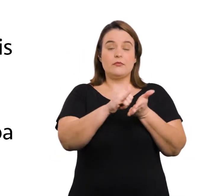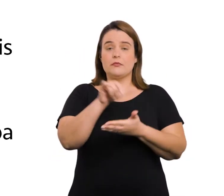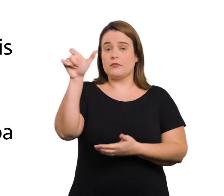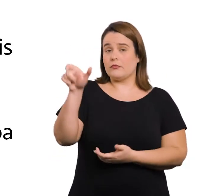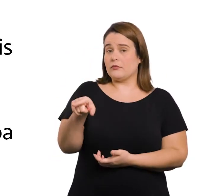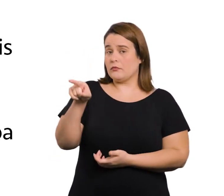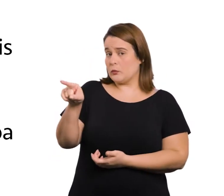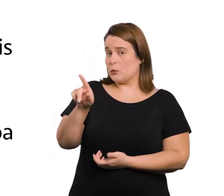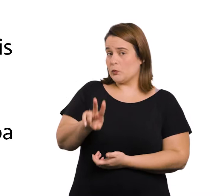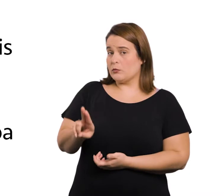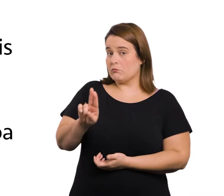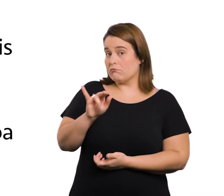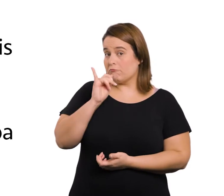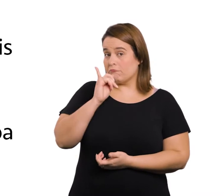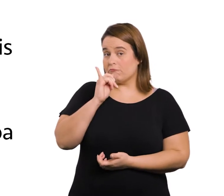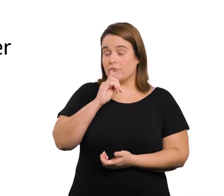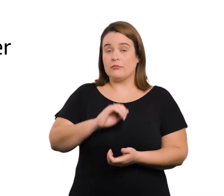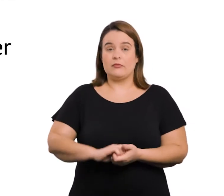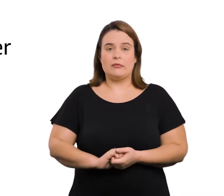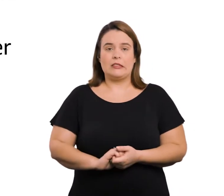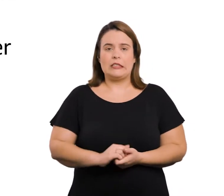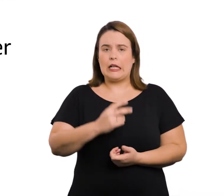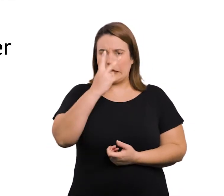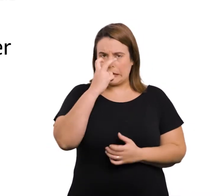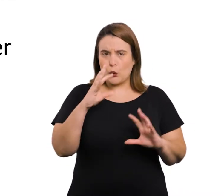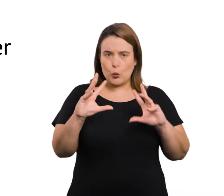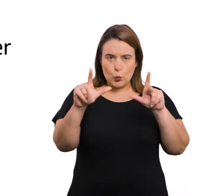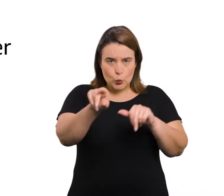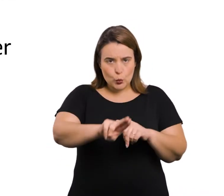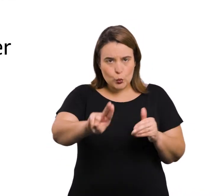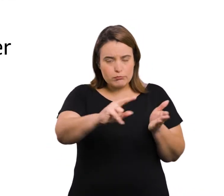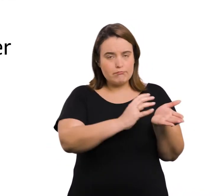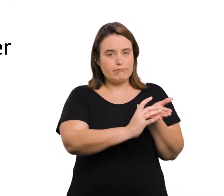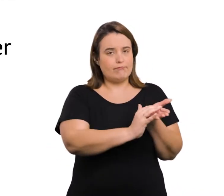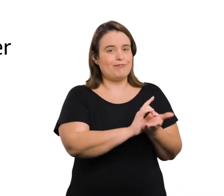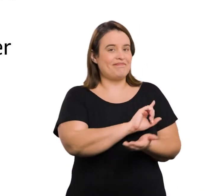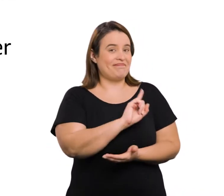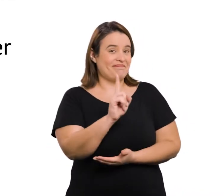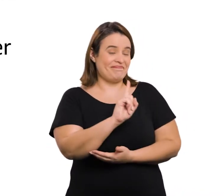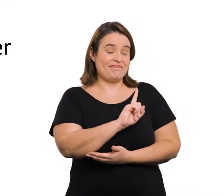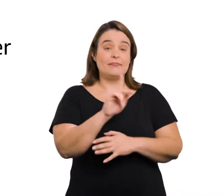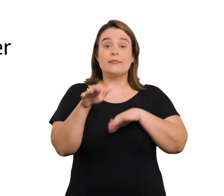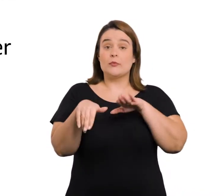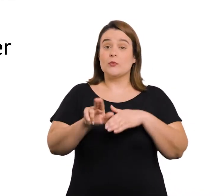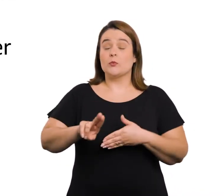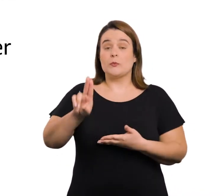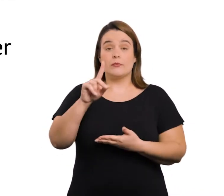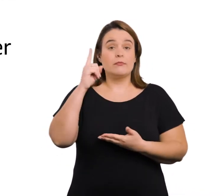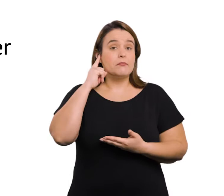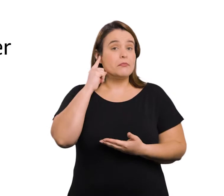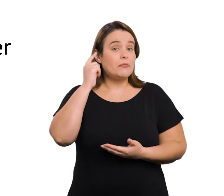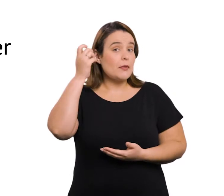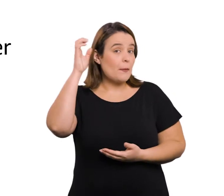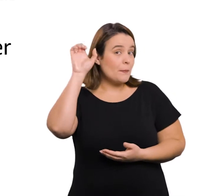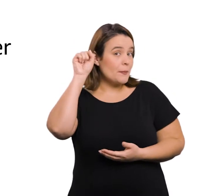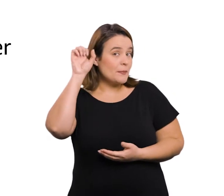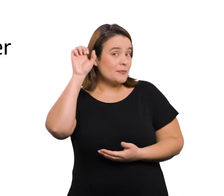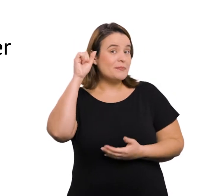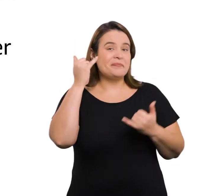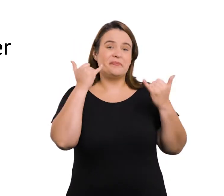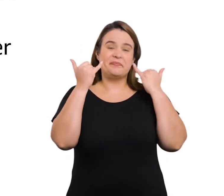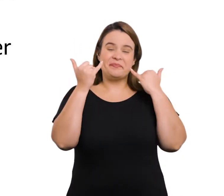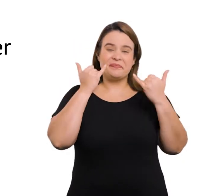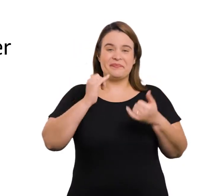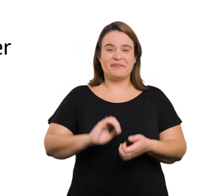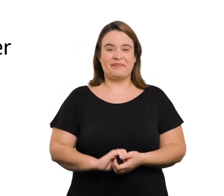recursos e estratégias que a pessoa utiliza. Por exemplo, nem todas as pessoas cegas utilizam o braille. Muitas utilizam recursos